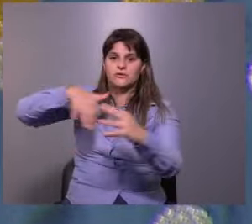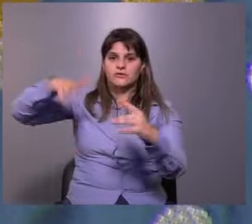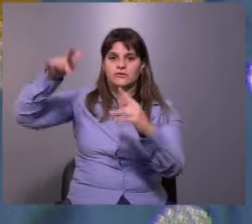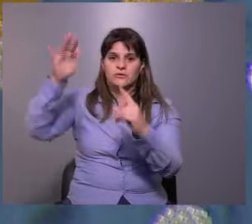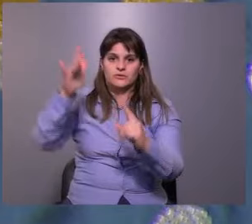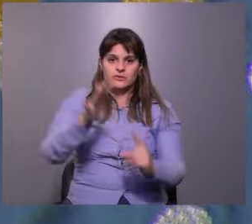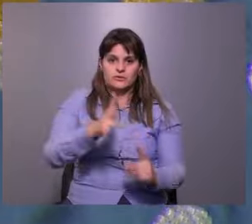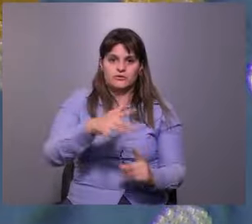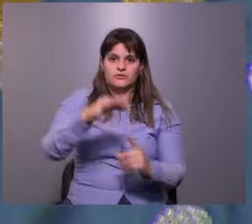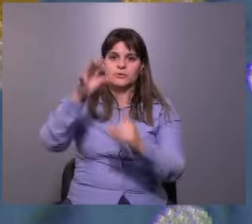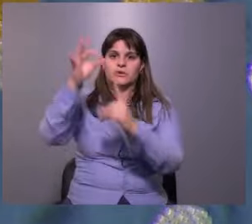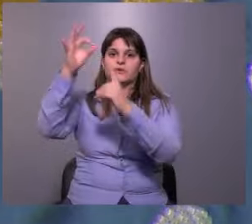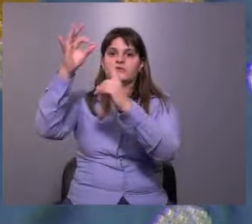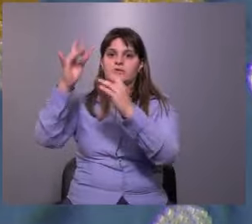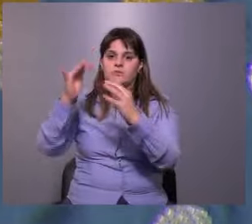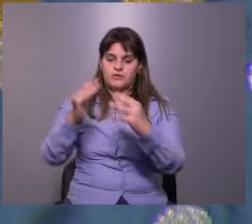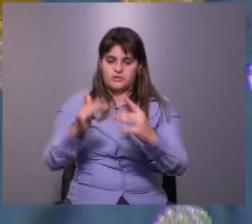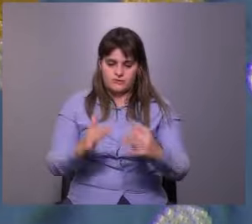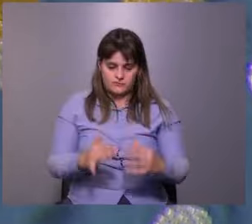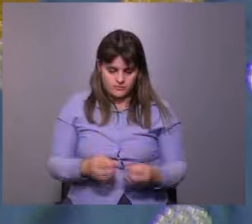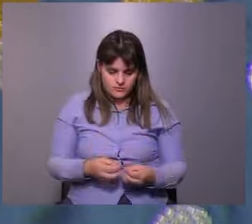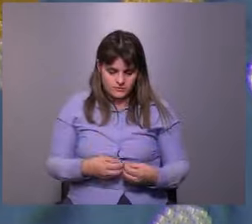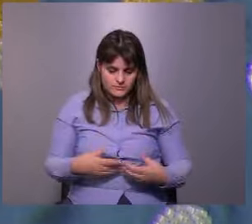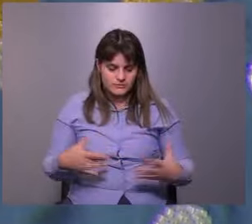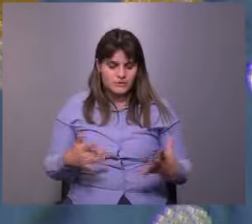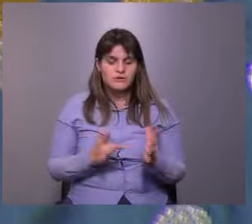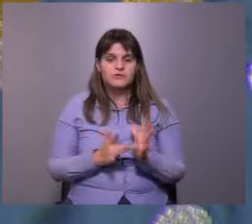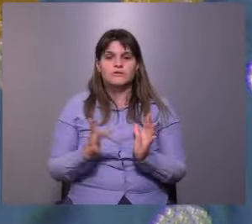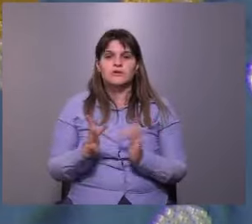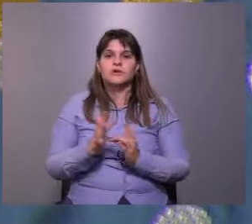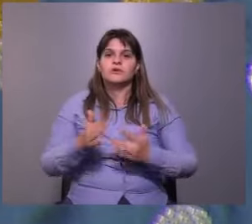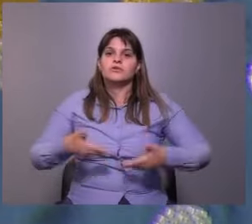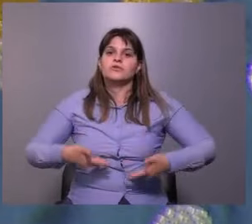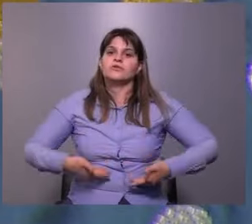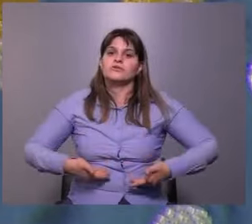ventre, Jesus.